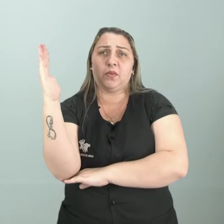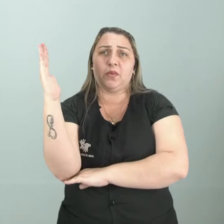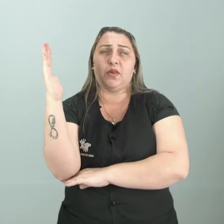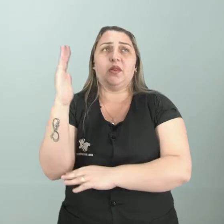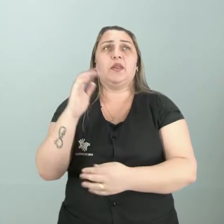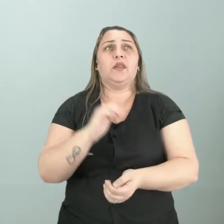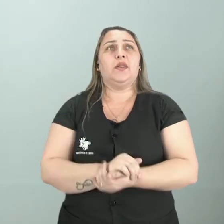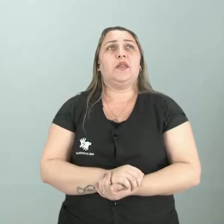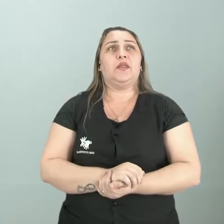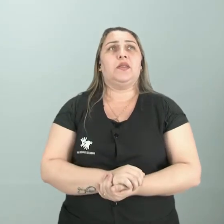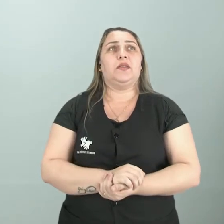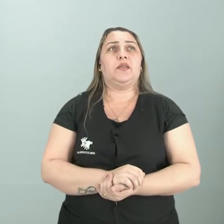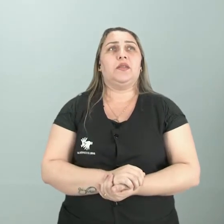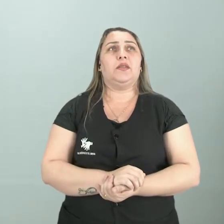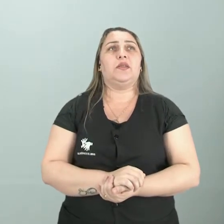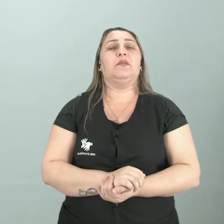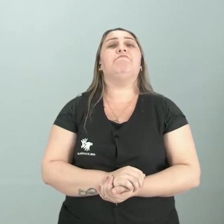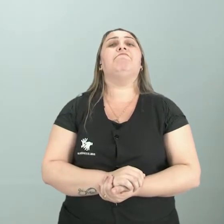paisagem natural?